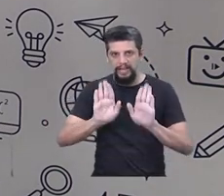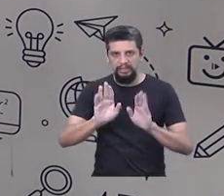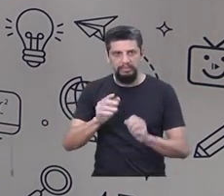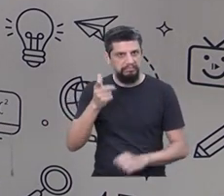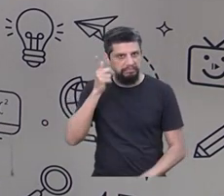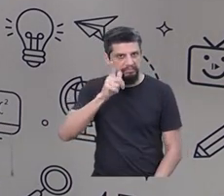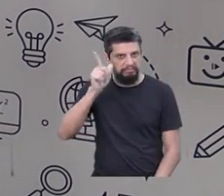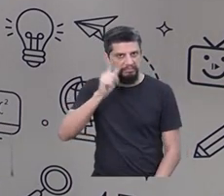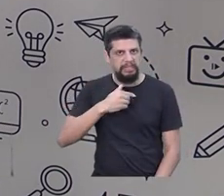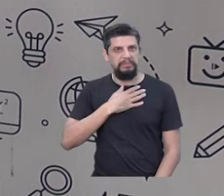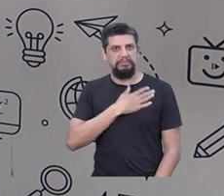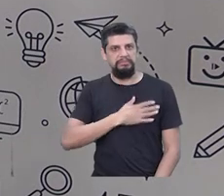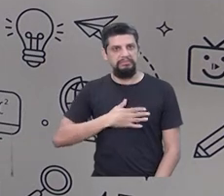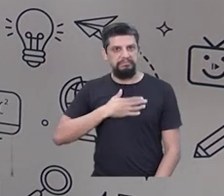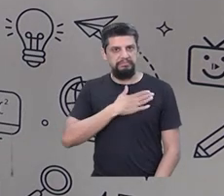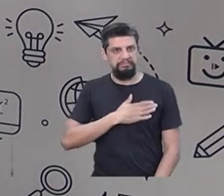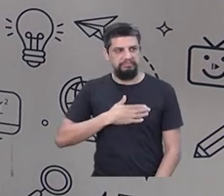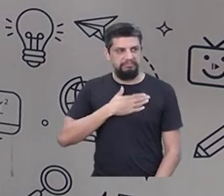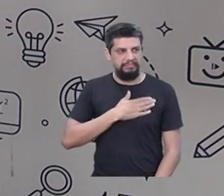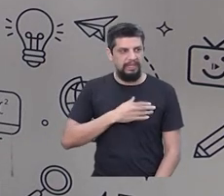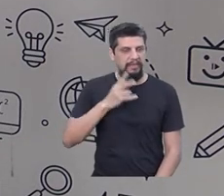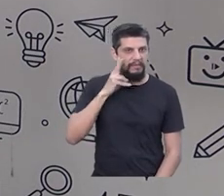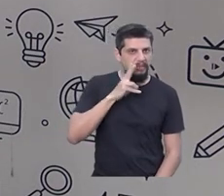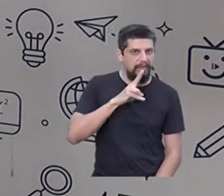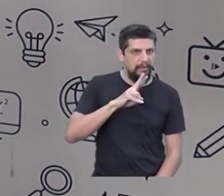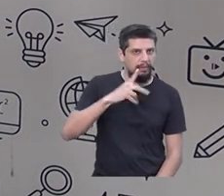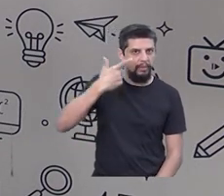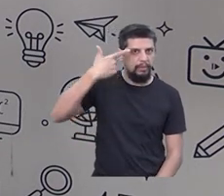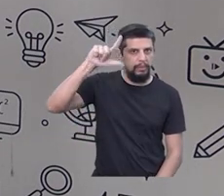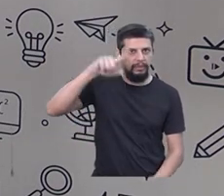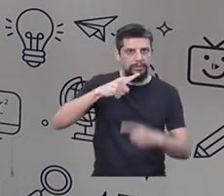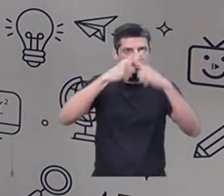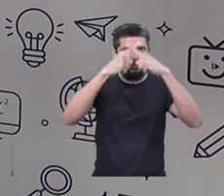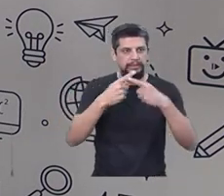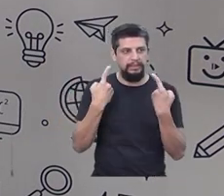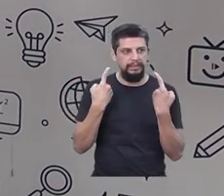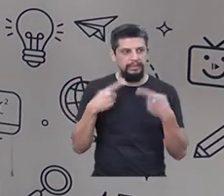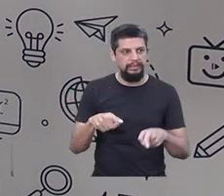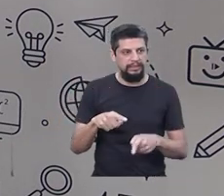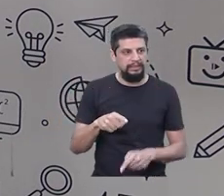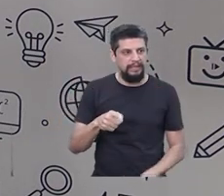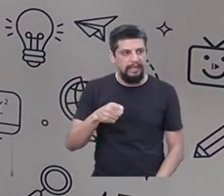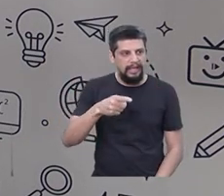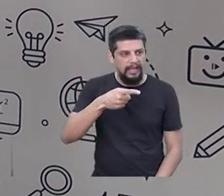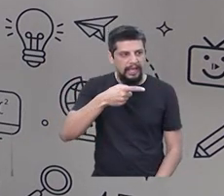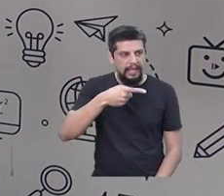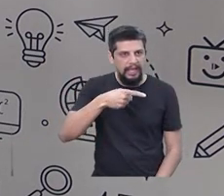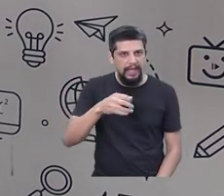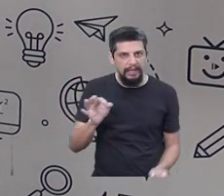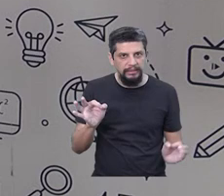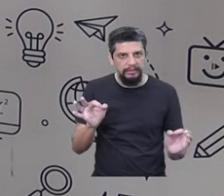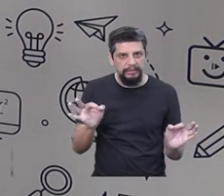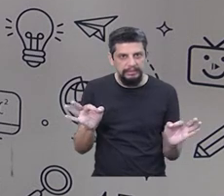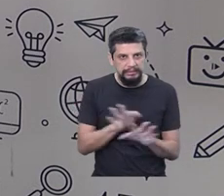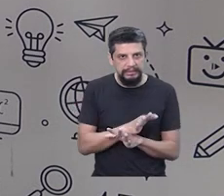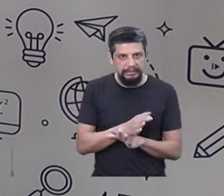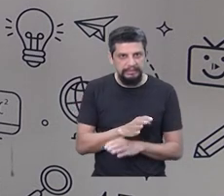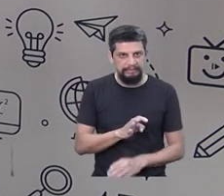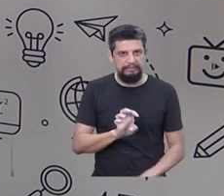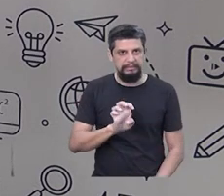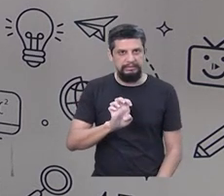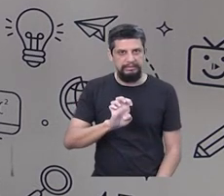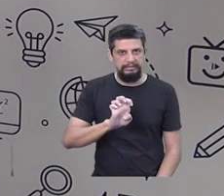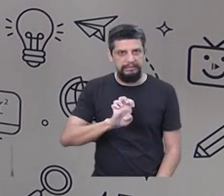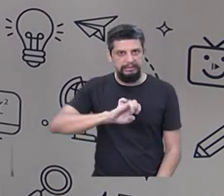hein? Ó, tô gostando de ver. Vamos ver mais um desafio ali para nós encerrarmos, hein,